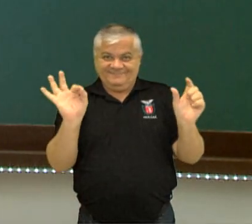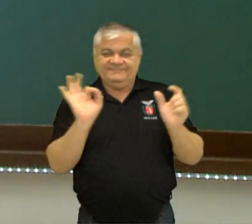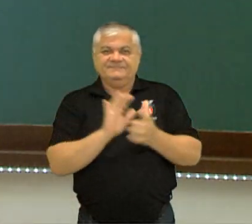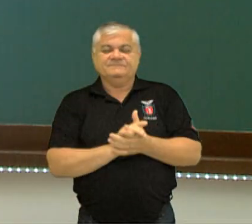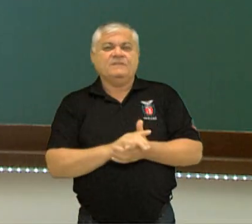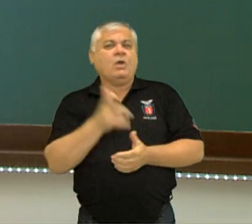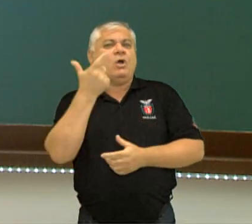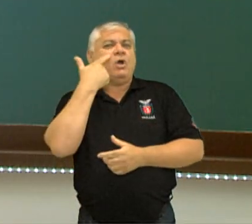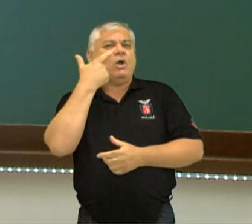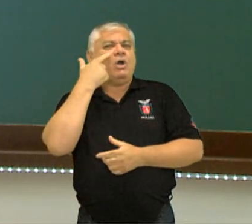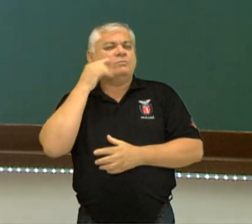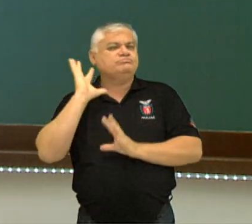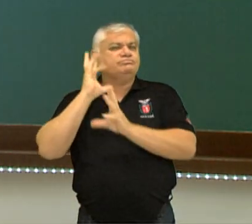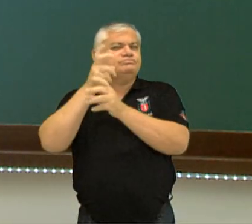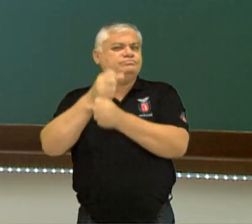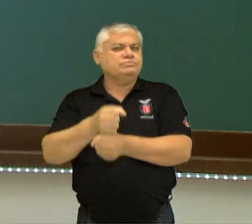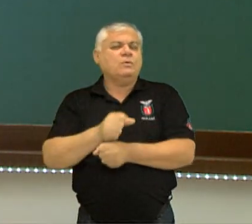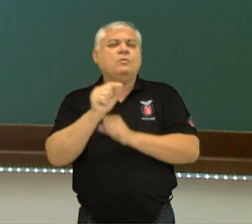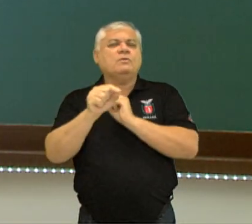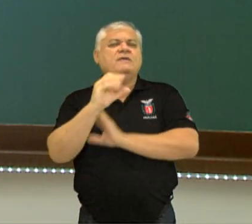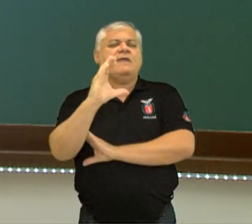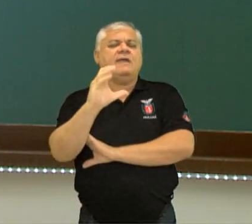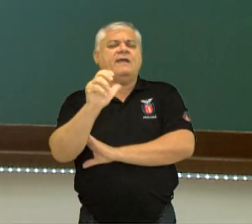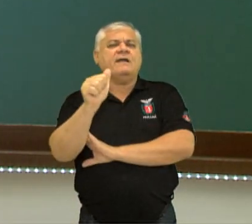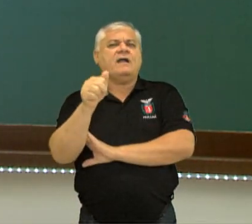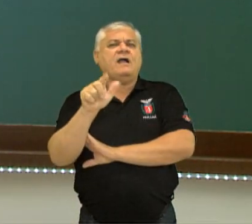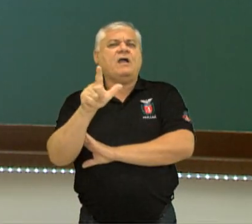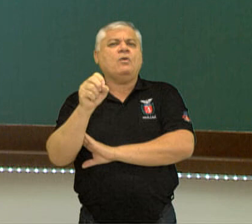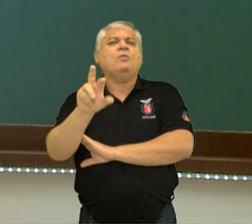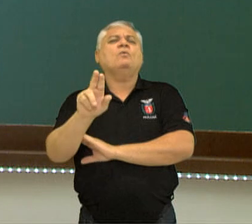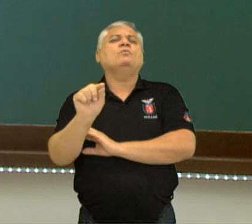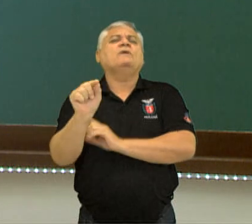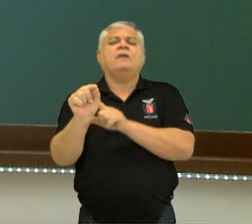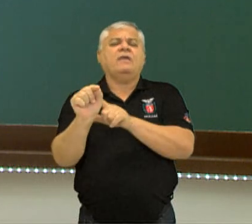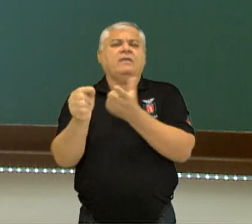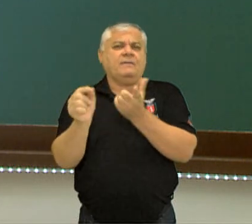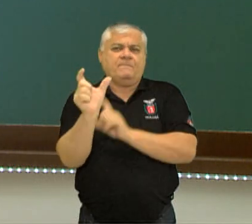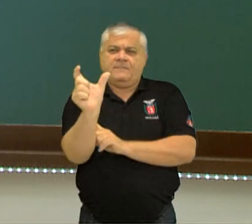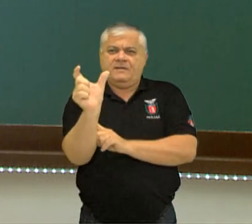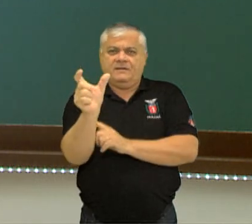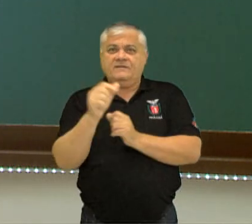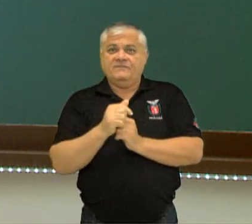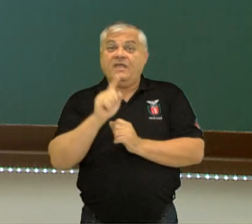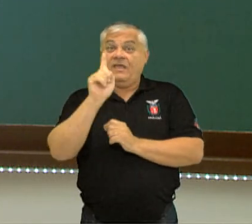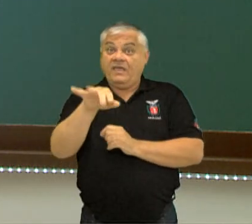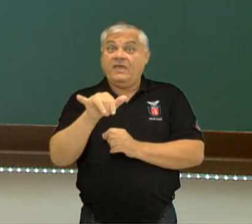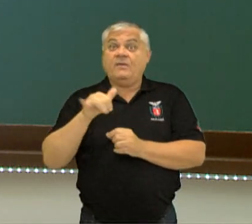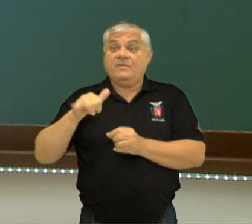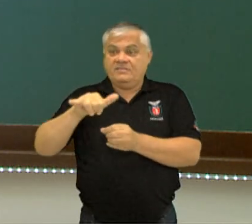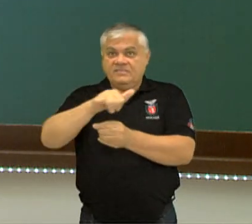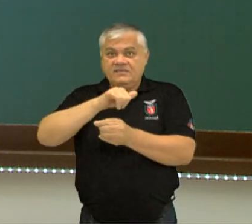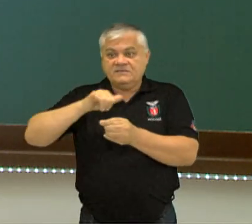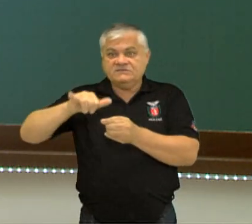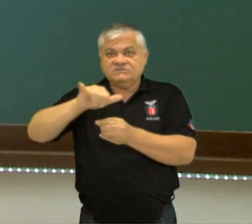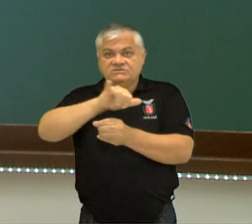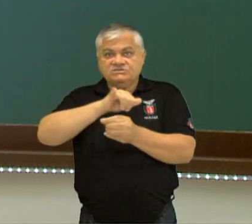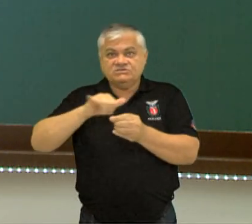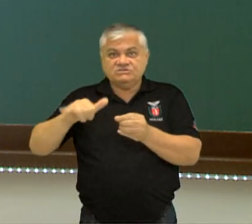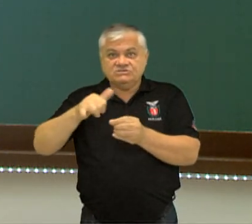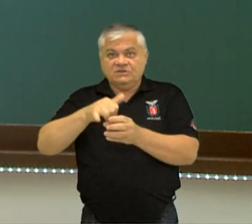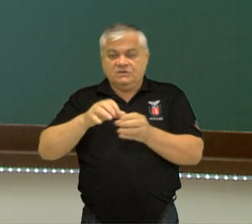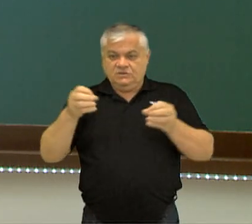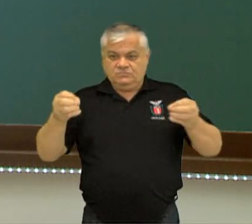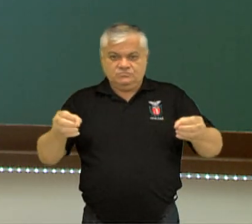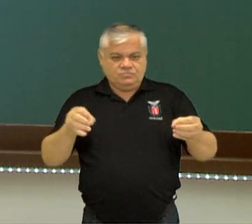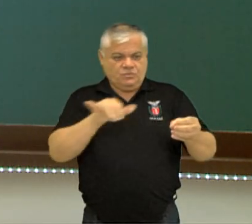só, relembrando calor, o que é calor? Pessoal, o calor ele é uma energia que passa de um